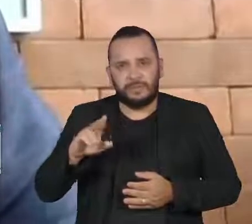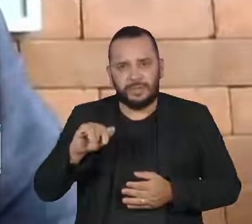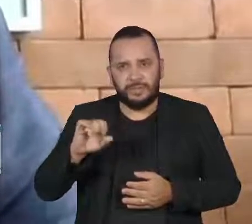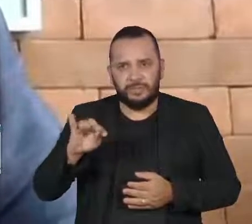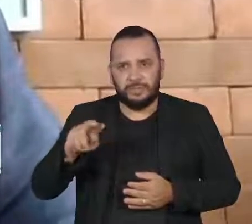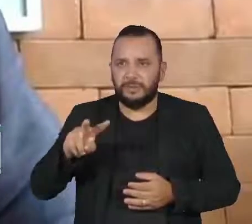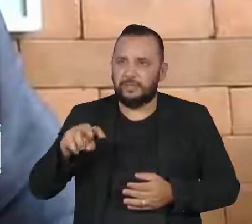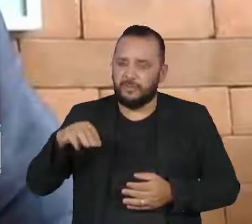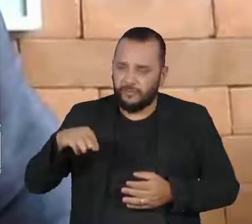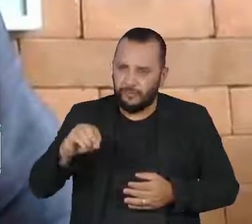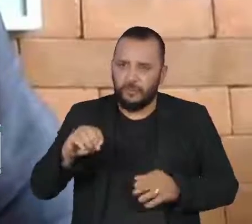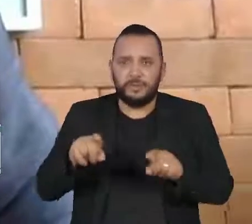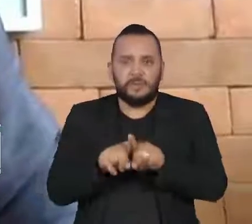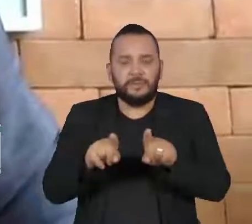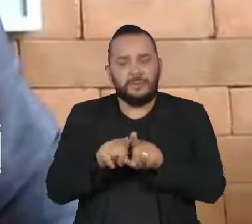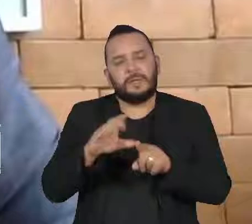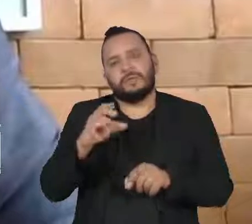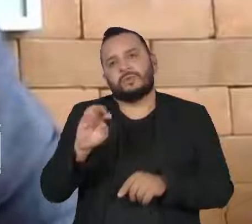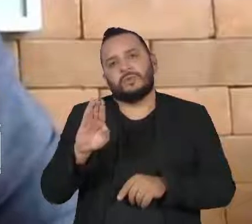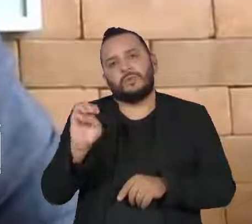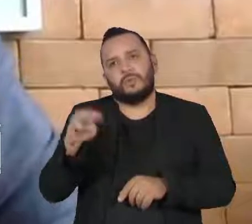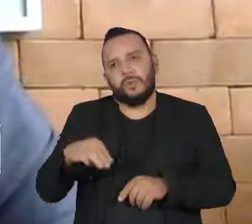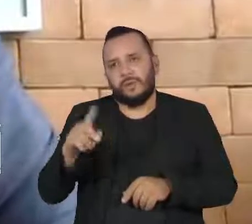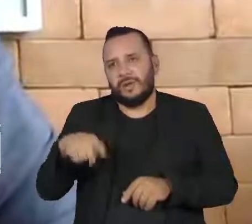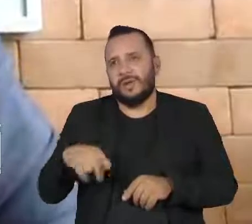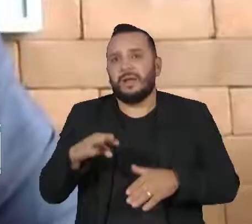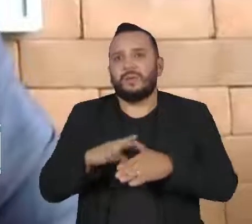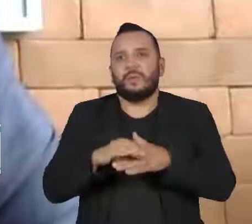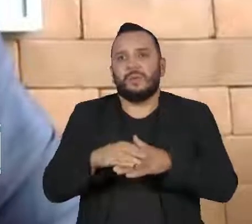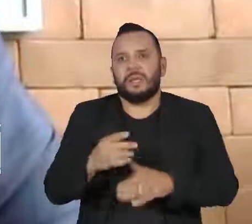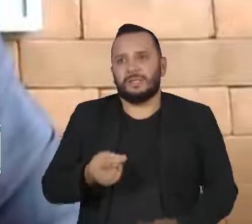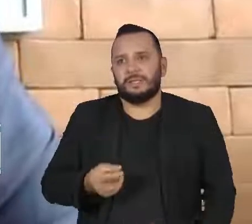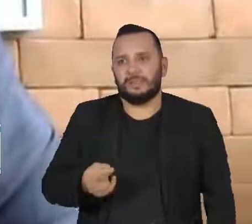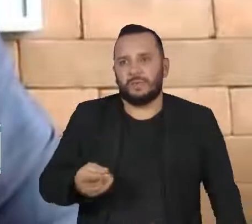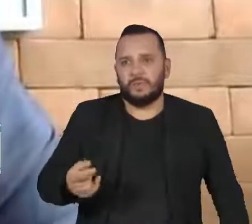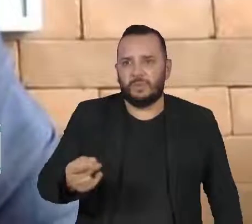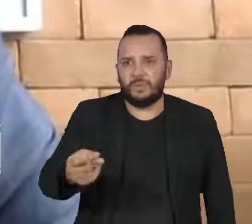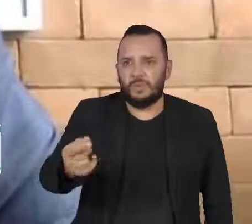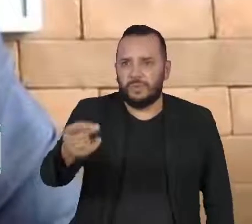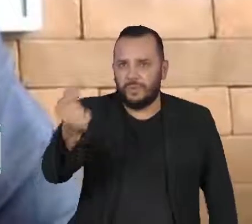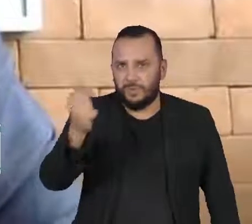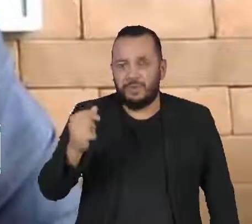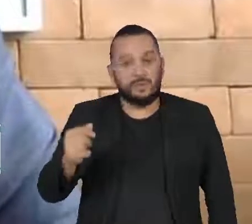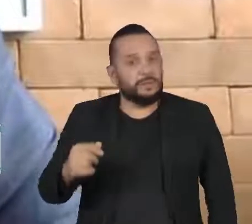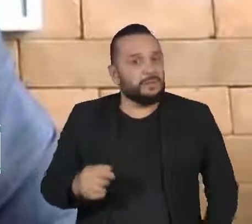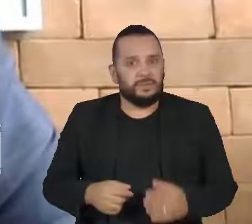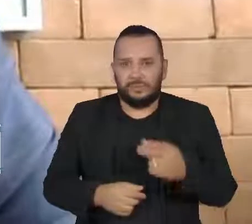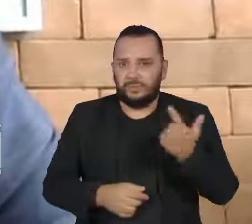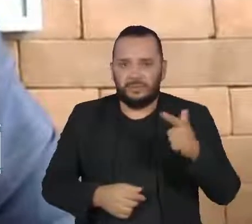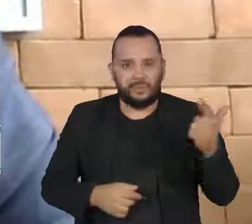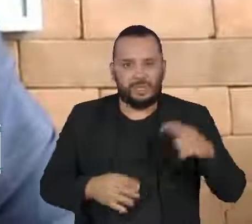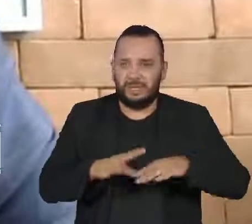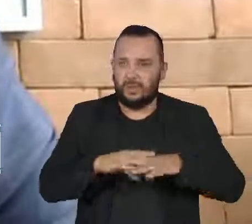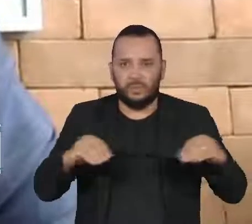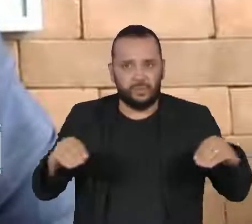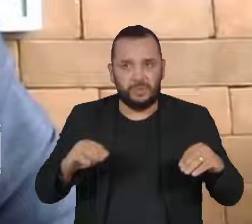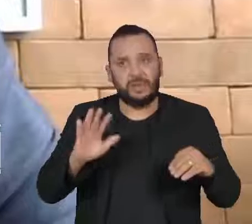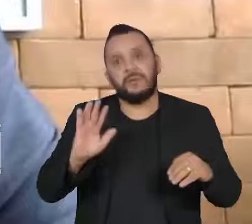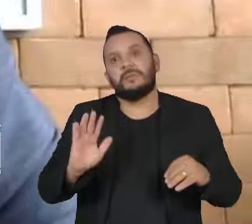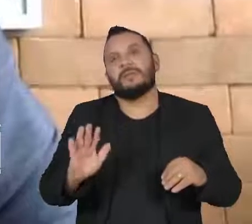de Crohn, nós estamos falando de doenças crônicas. Nós não vamos usar a palavra cura, mas nós vamos usar a